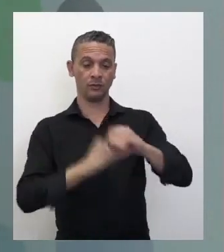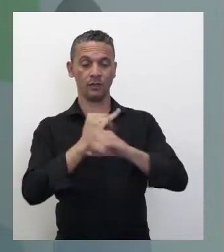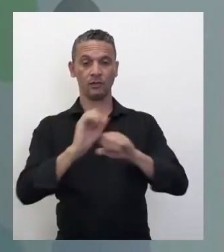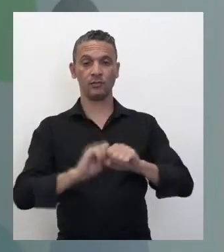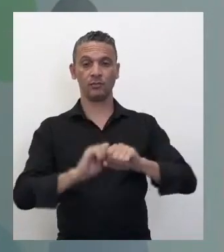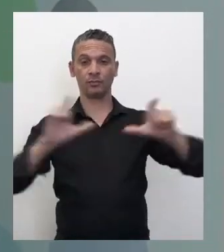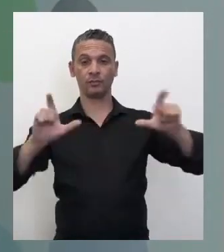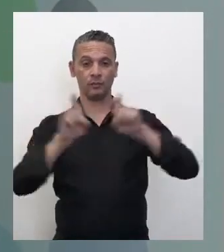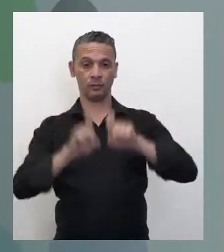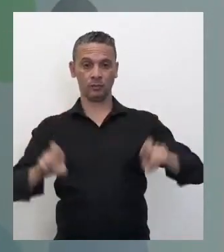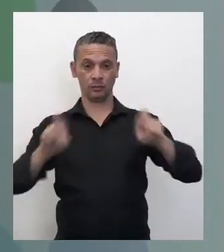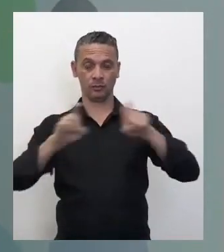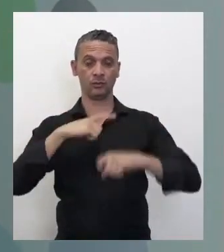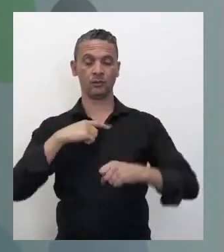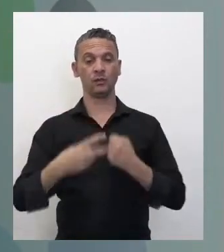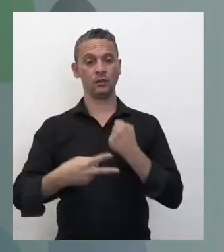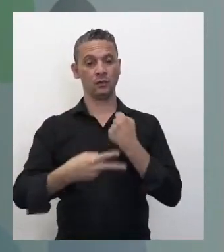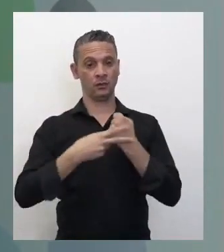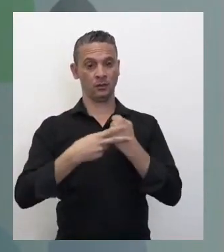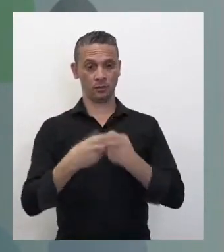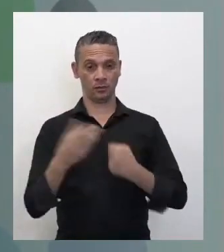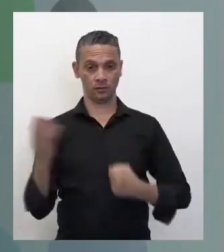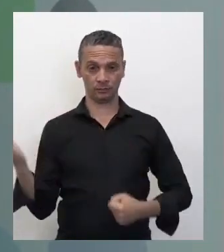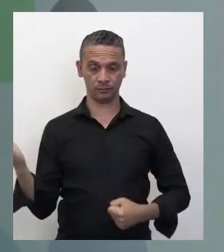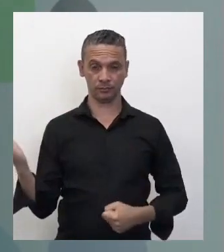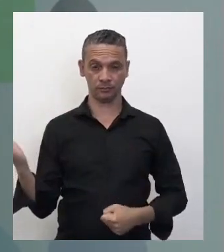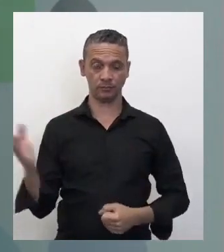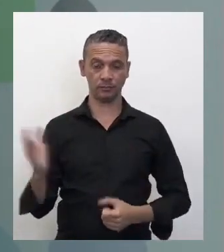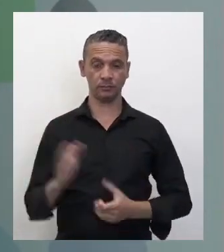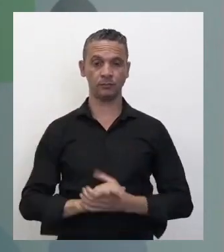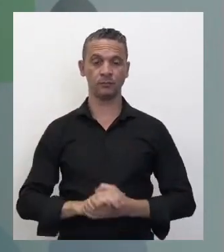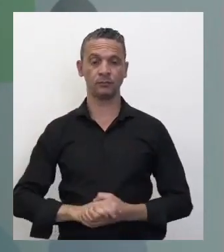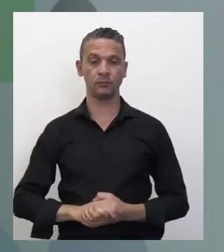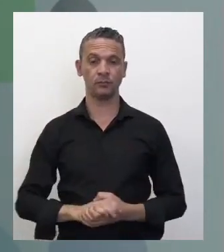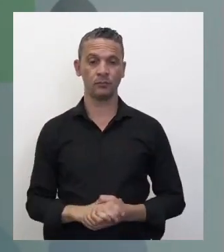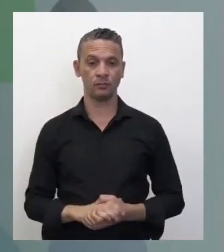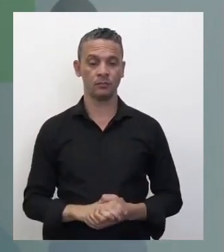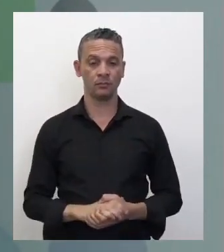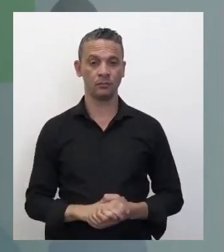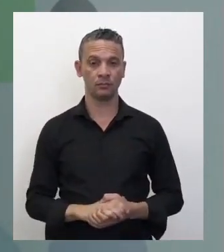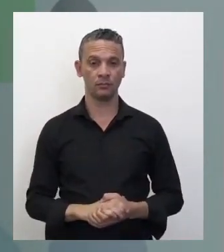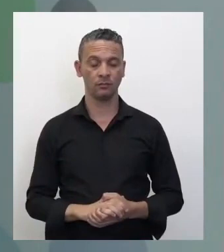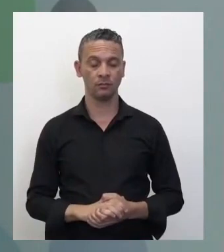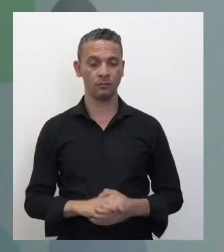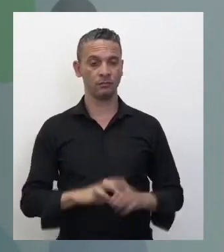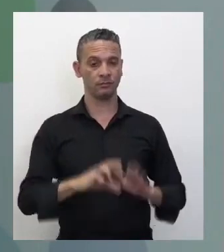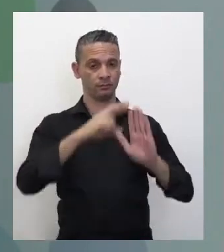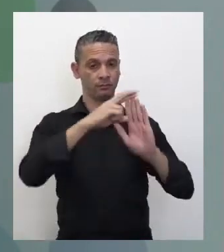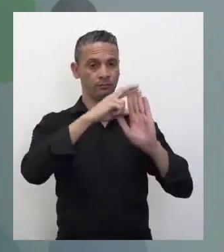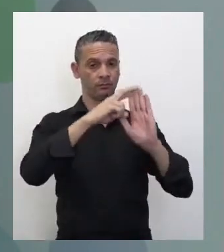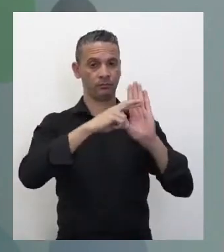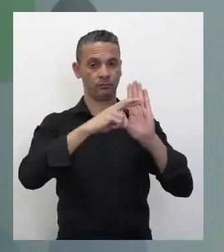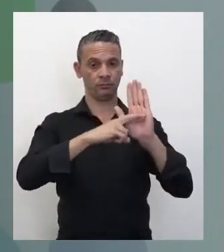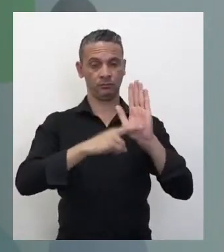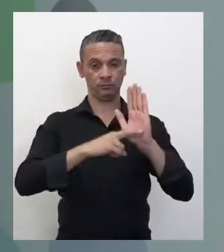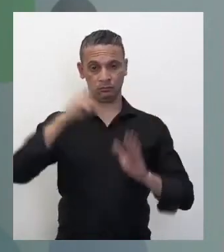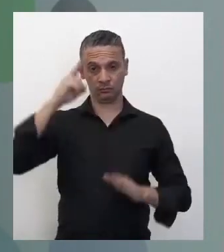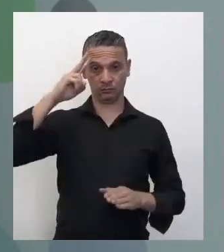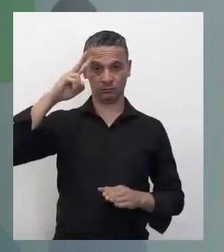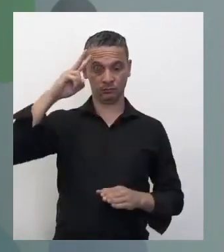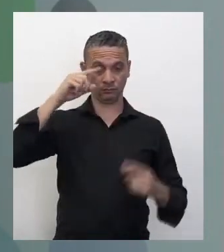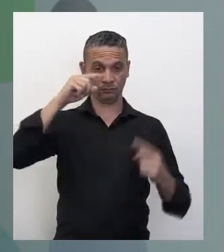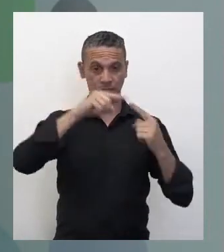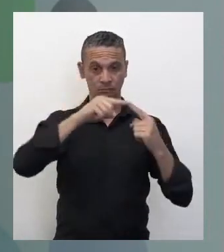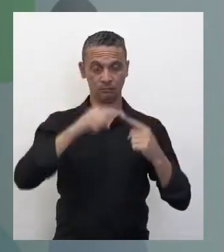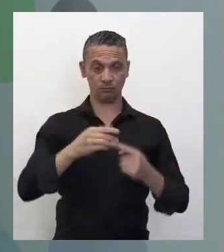Isso, então o verbo está aqui, access, termina em ES, e a gente vai relembrar as regrinhas daqui a pouco. E usually